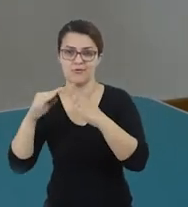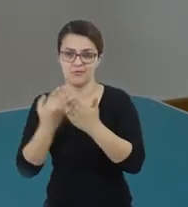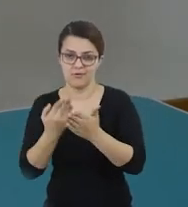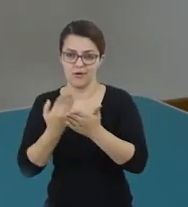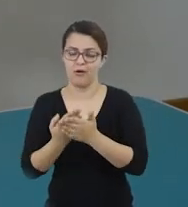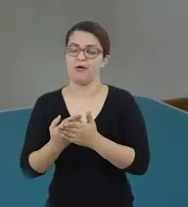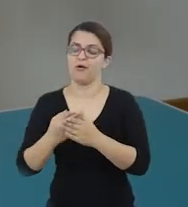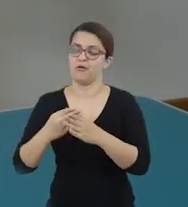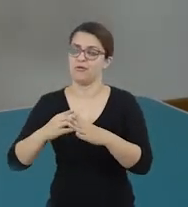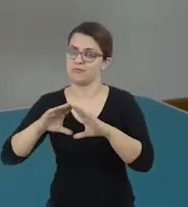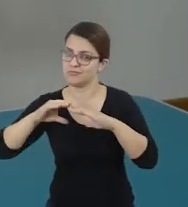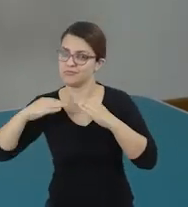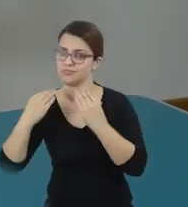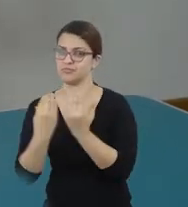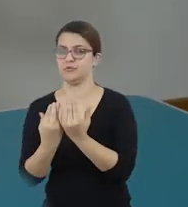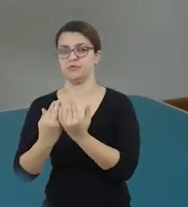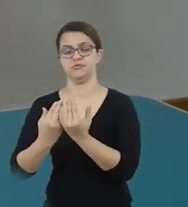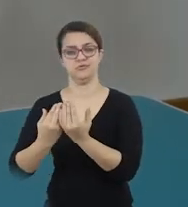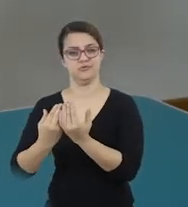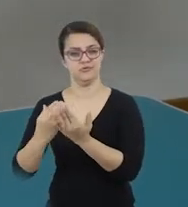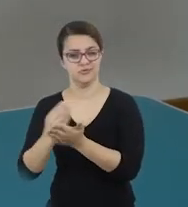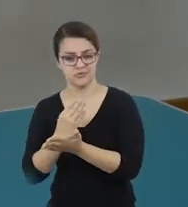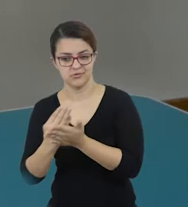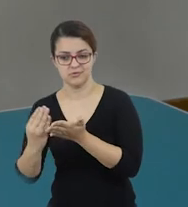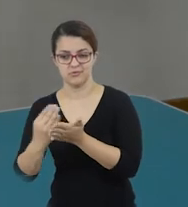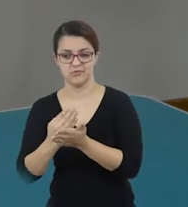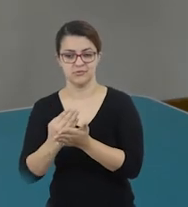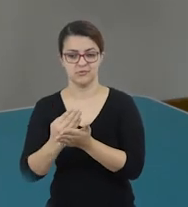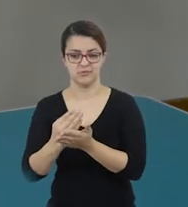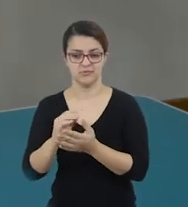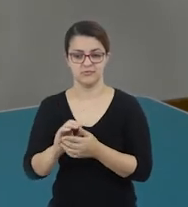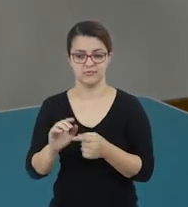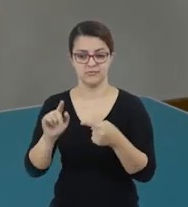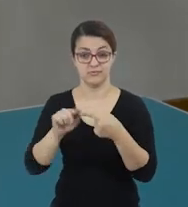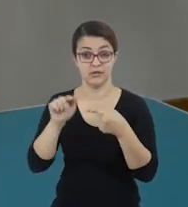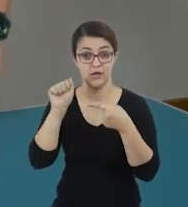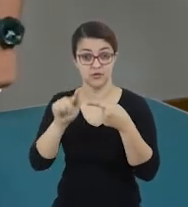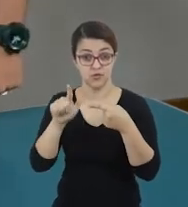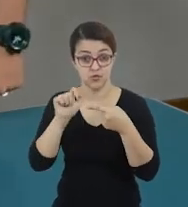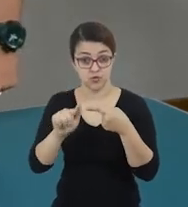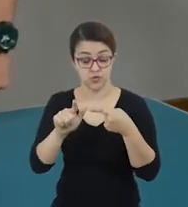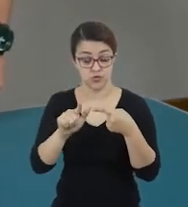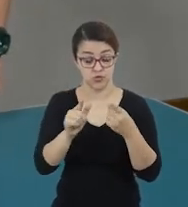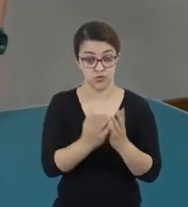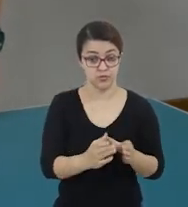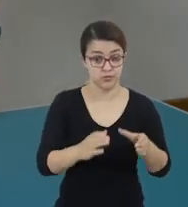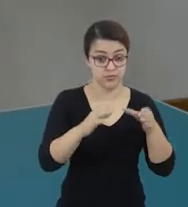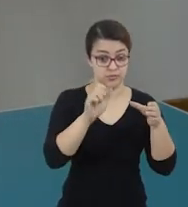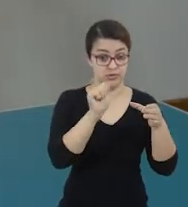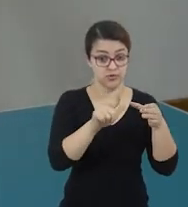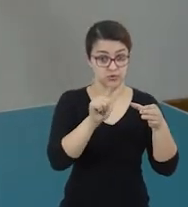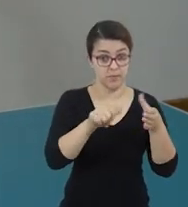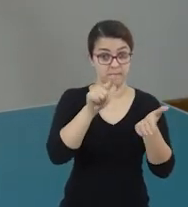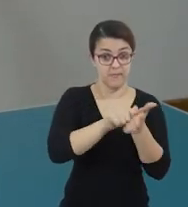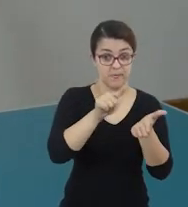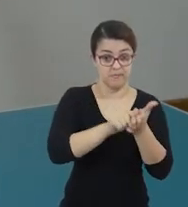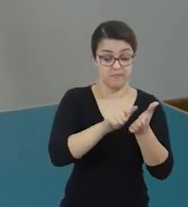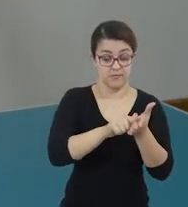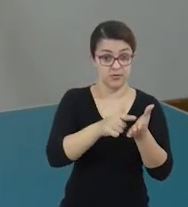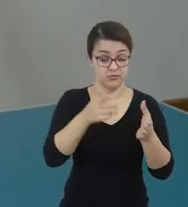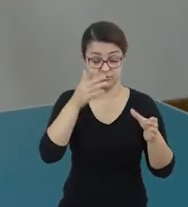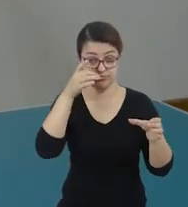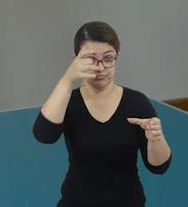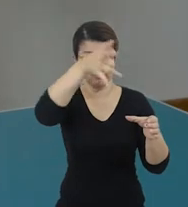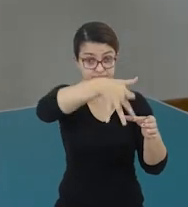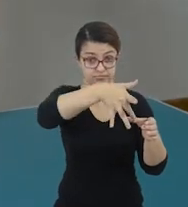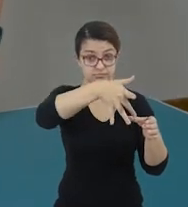escola, dentro da nossa comunidade, separando os materiais da seguinte forma. Na lata azul, papel. Então a gente tem aqui o